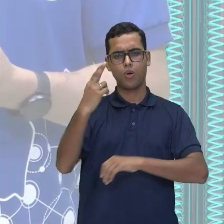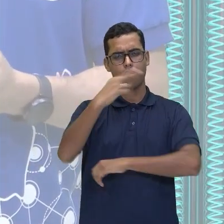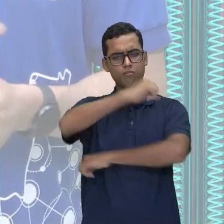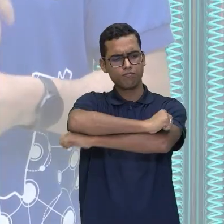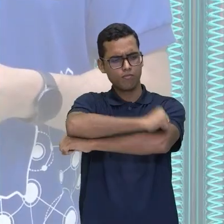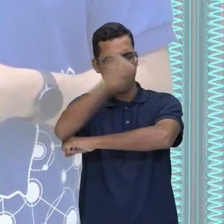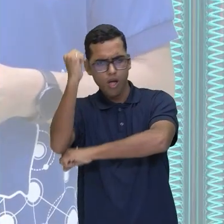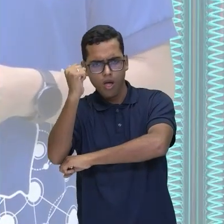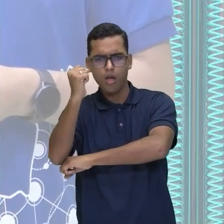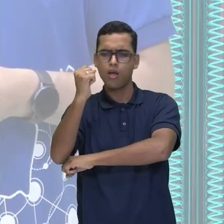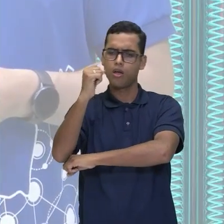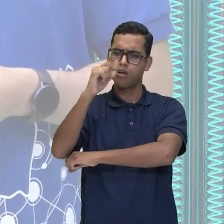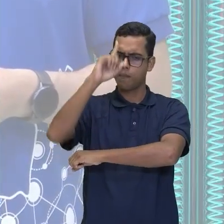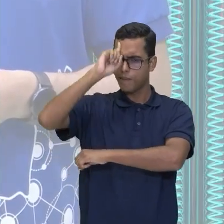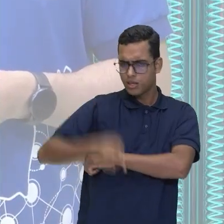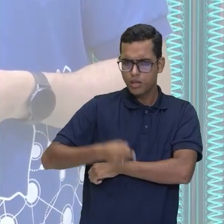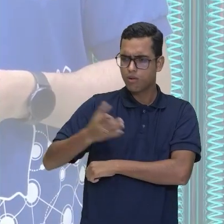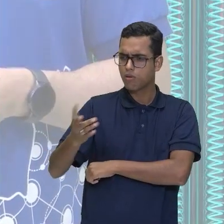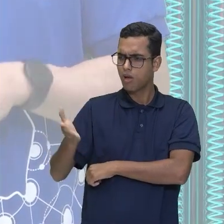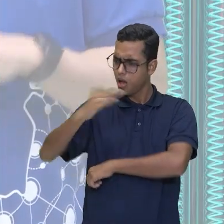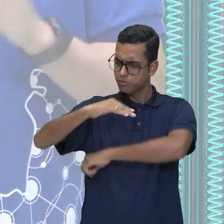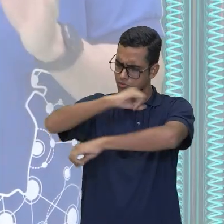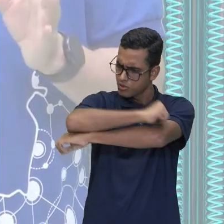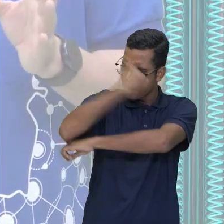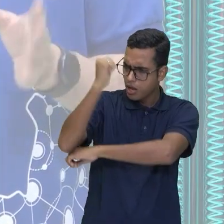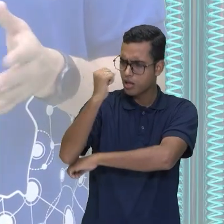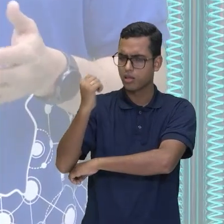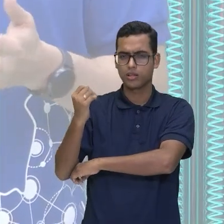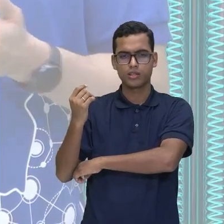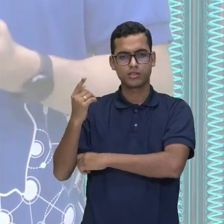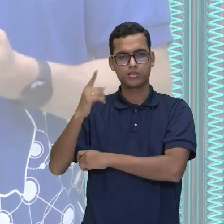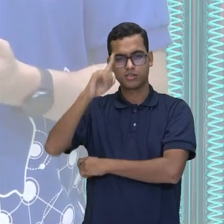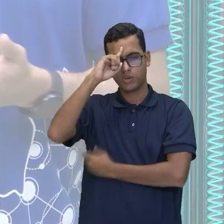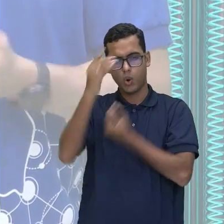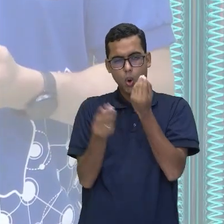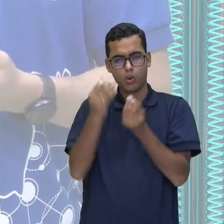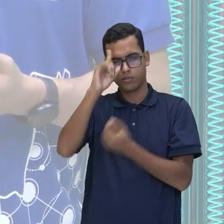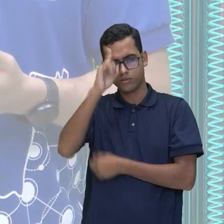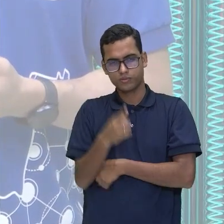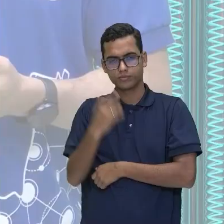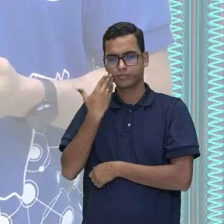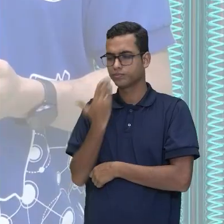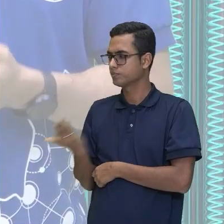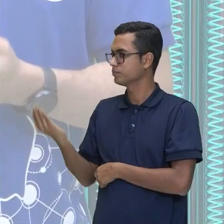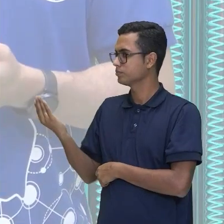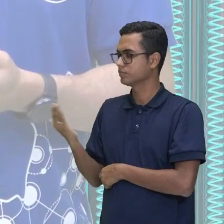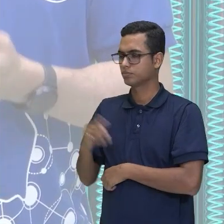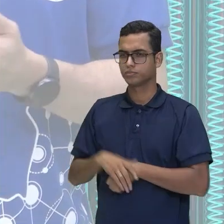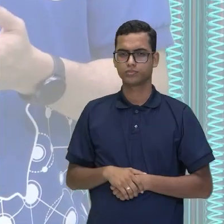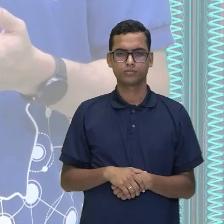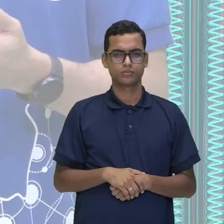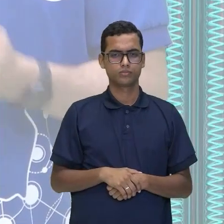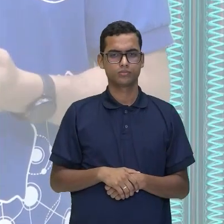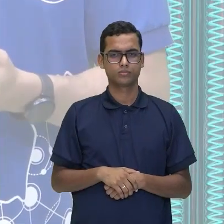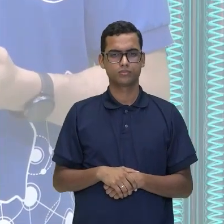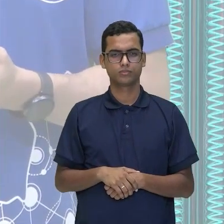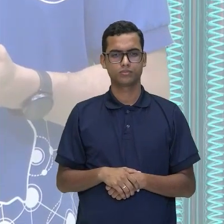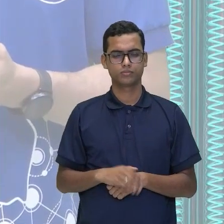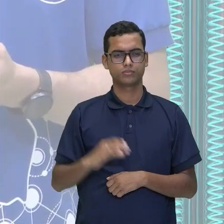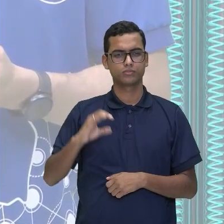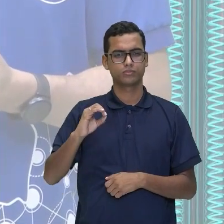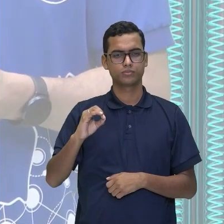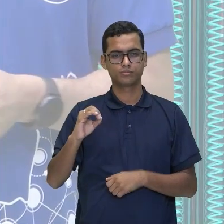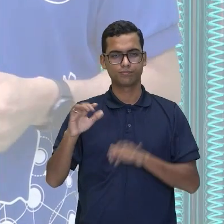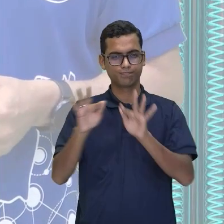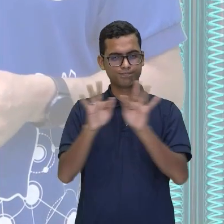Open the window. Aqui poderia ser a porta, door, por exemplo, qualquer outra. Open the window. Abra a janela. É uma forma rude de